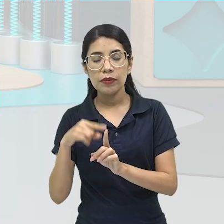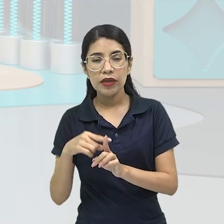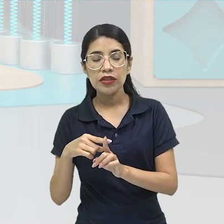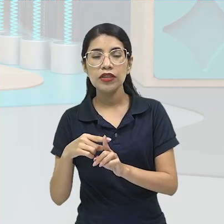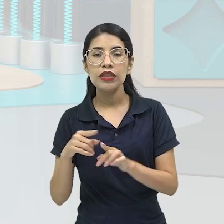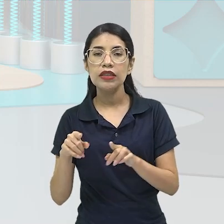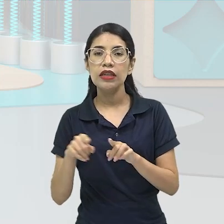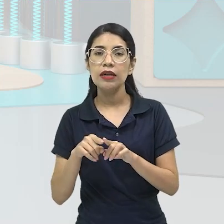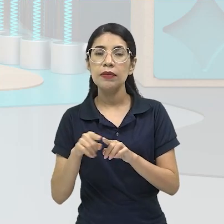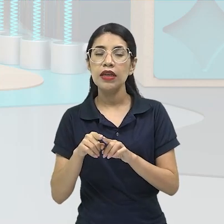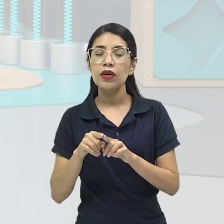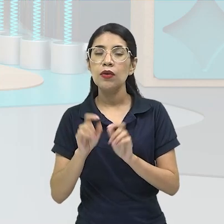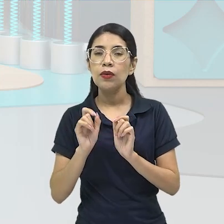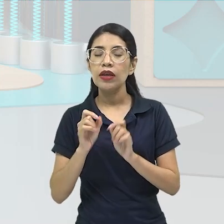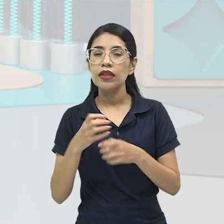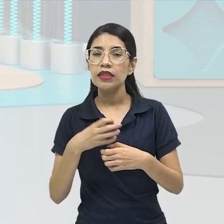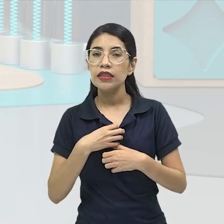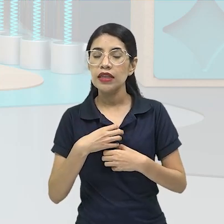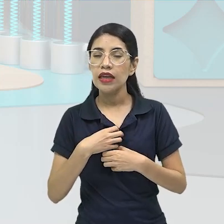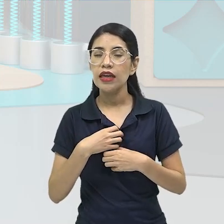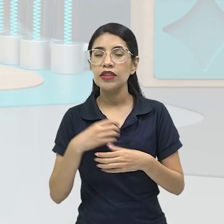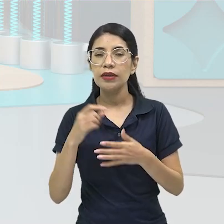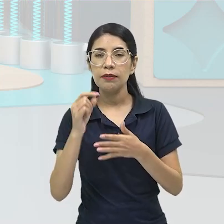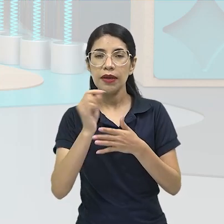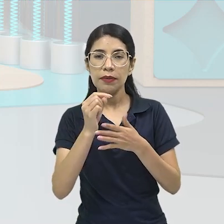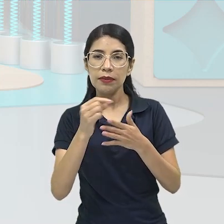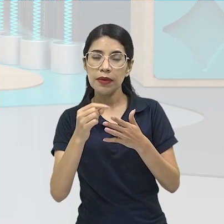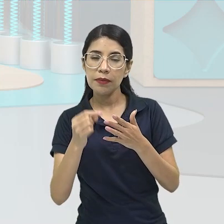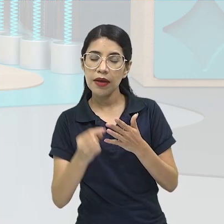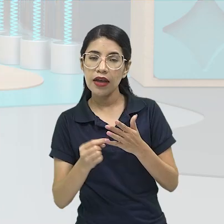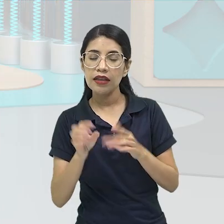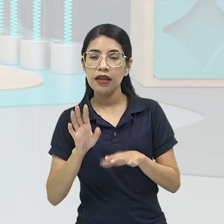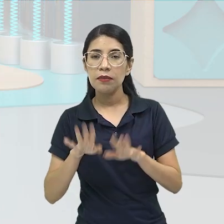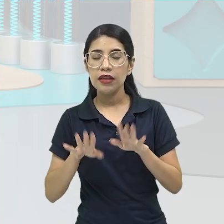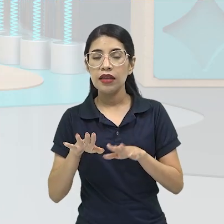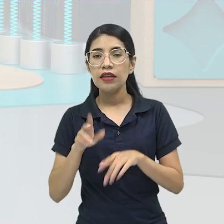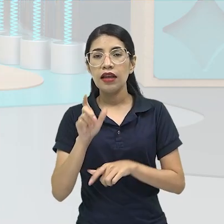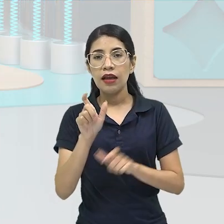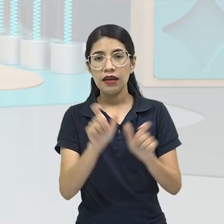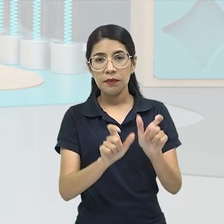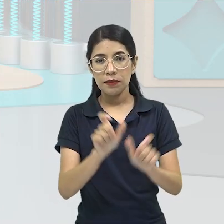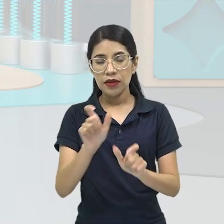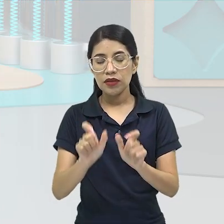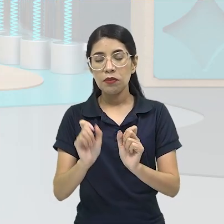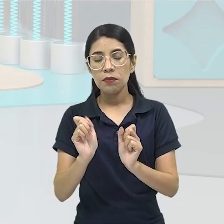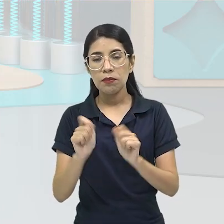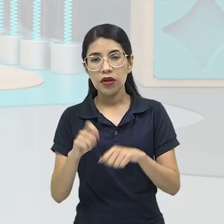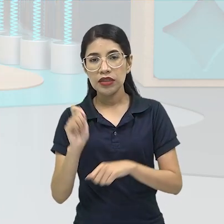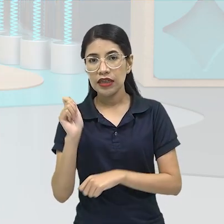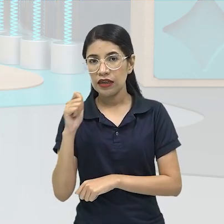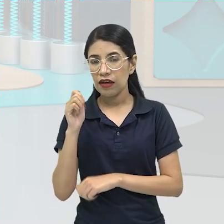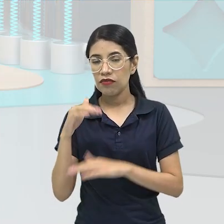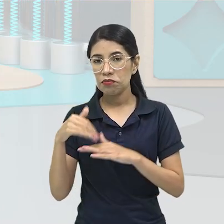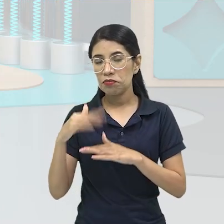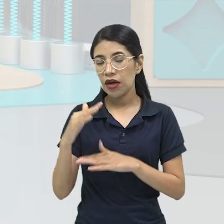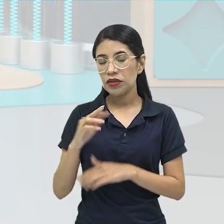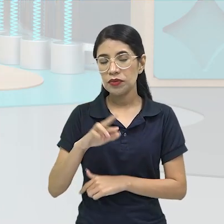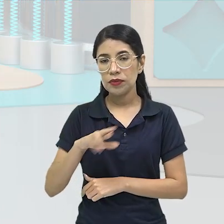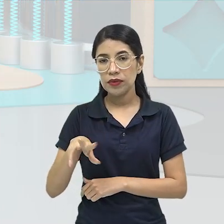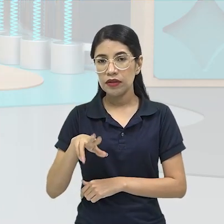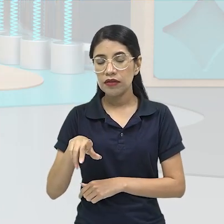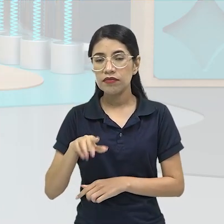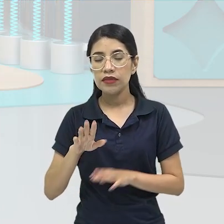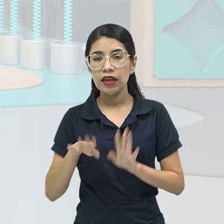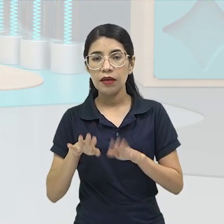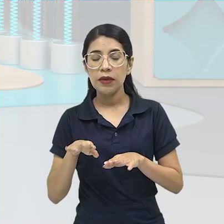objetivo, qual é o primeiro sintoma, segundo, tem mais de um sintoma, dependendo da saúde da pessoa, pode ser mais grave ou não, então ele vai fazendo todo isso,